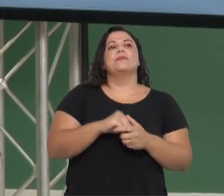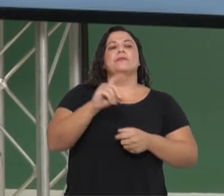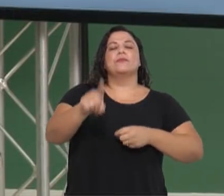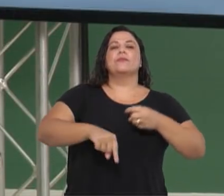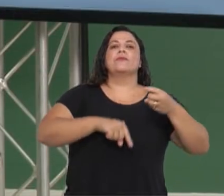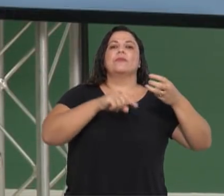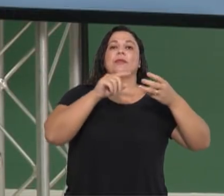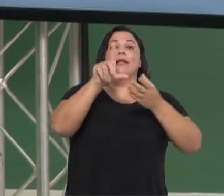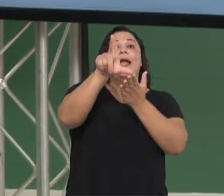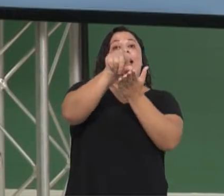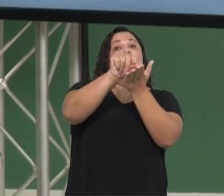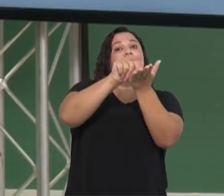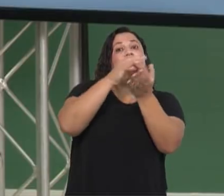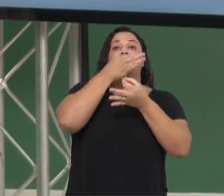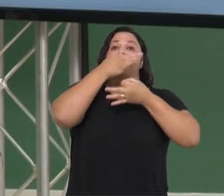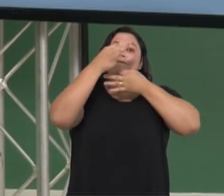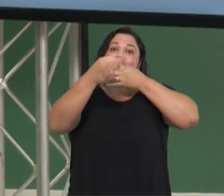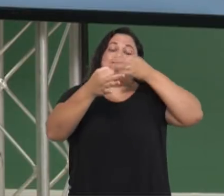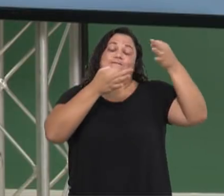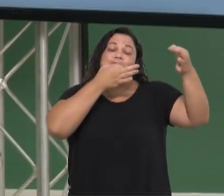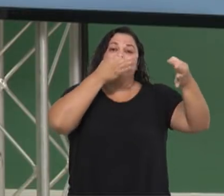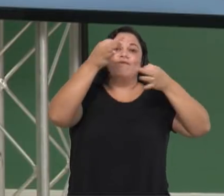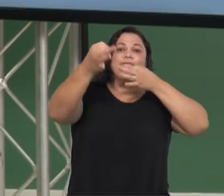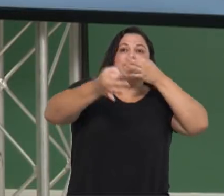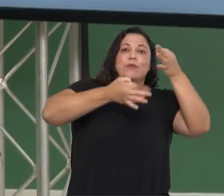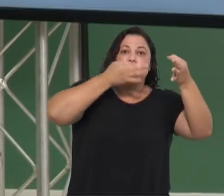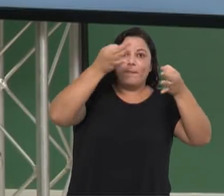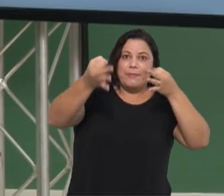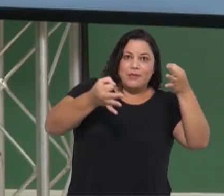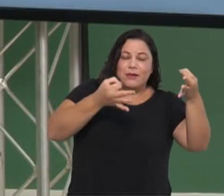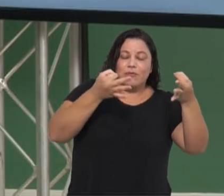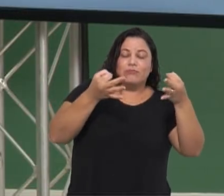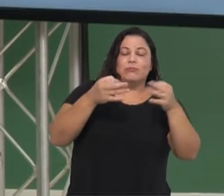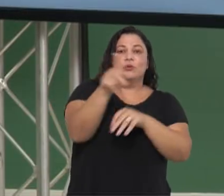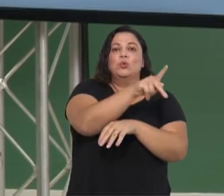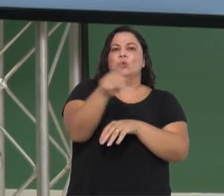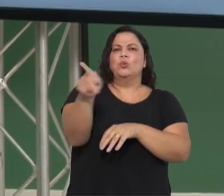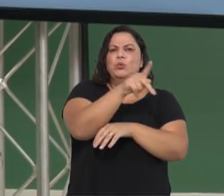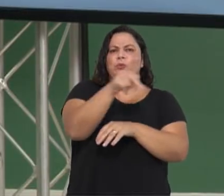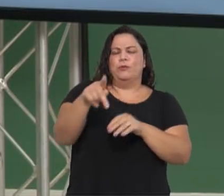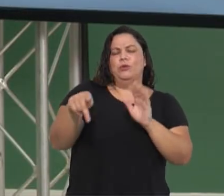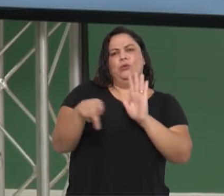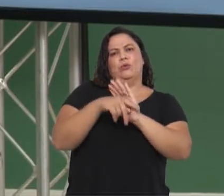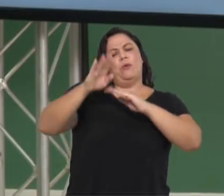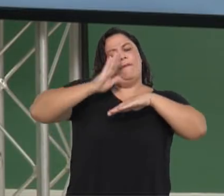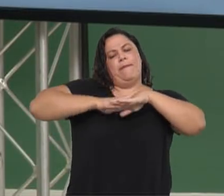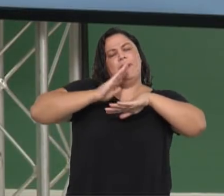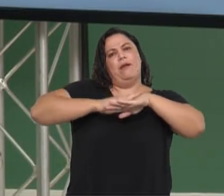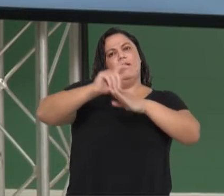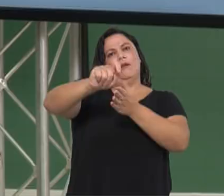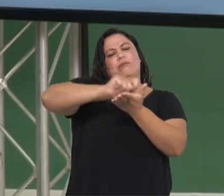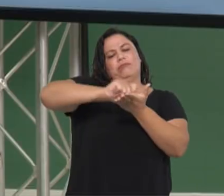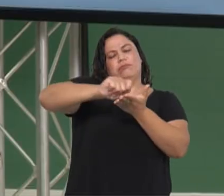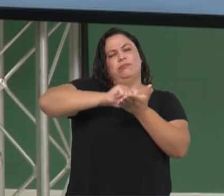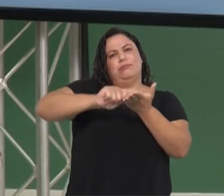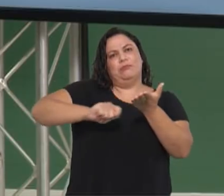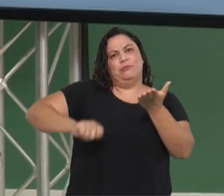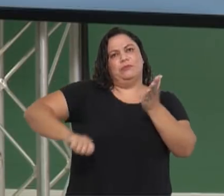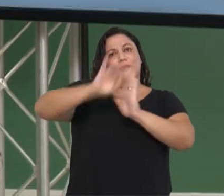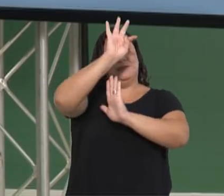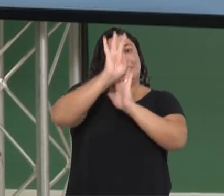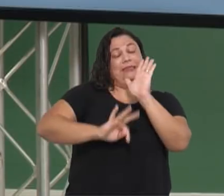o artigo de opinião, onde o professor que escreveu o artigo, ele comentava sobre a violência